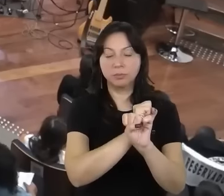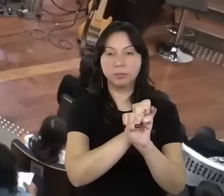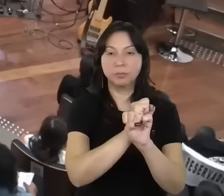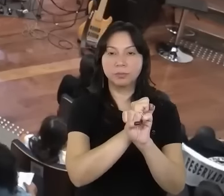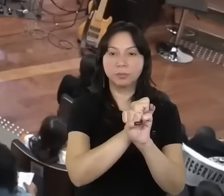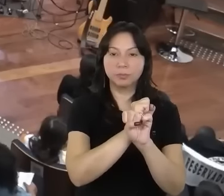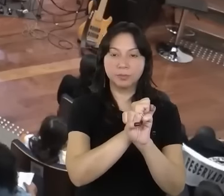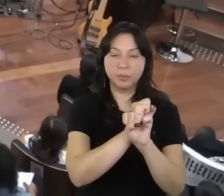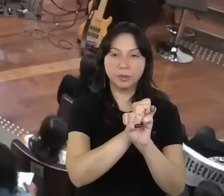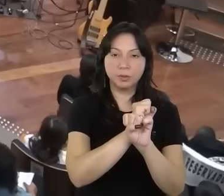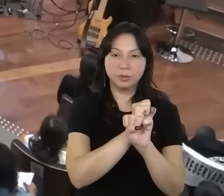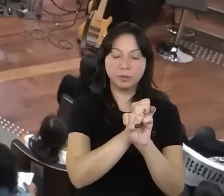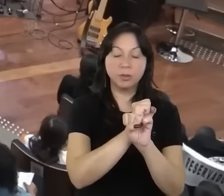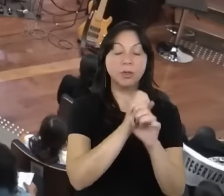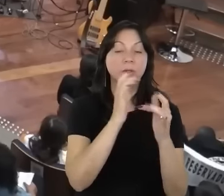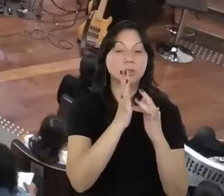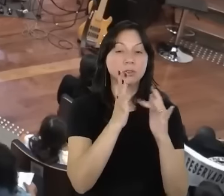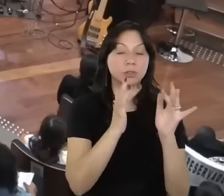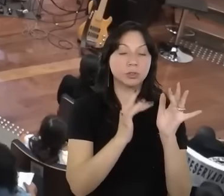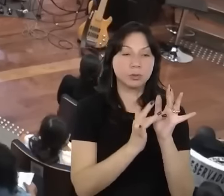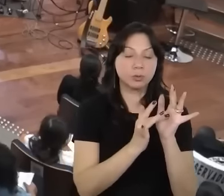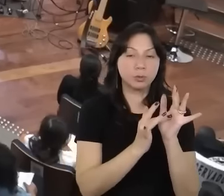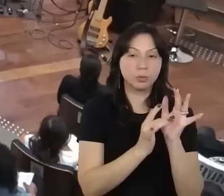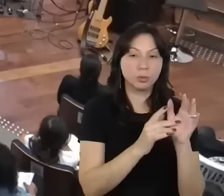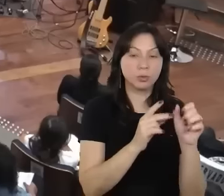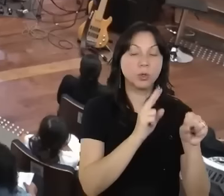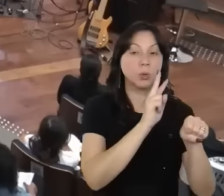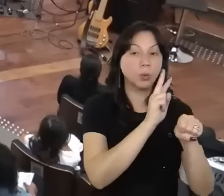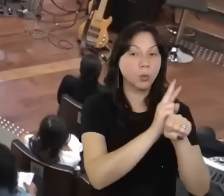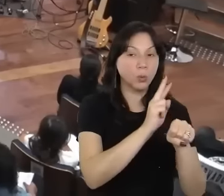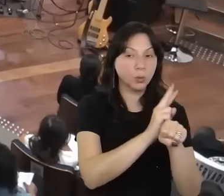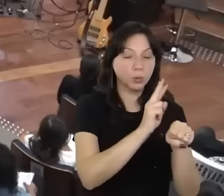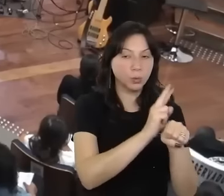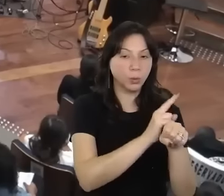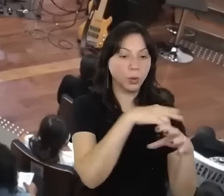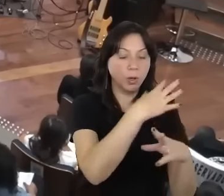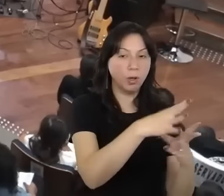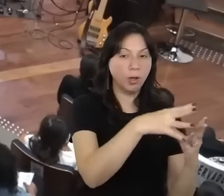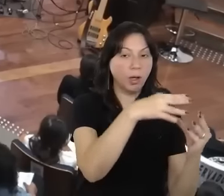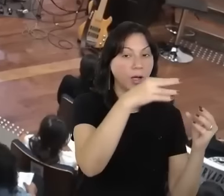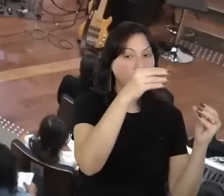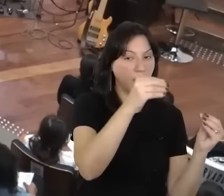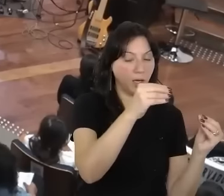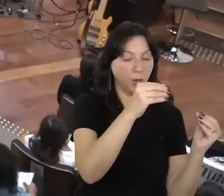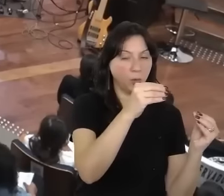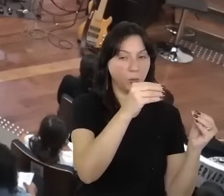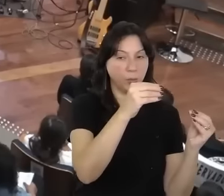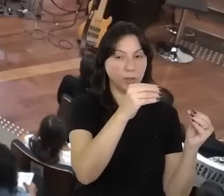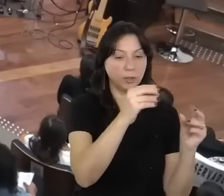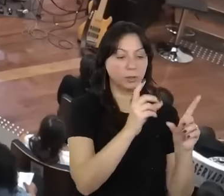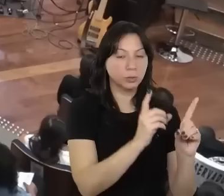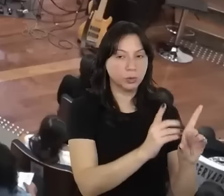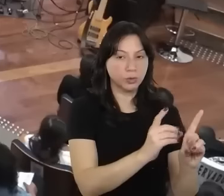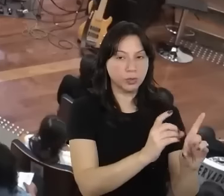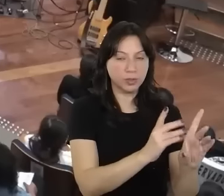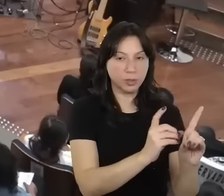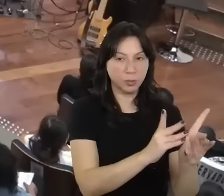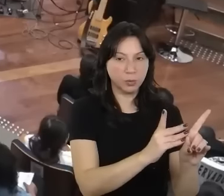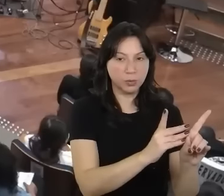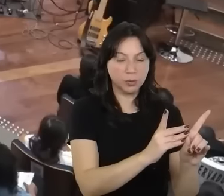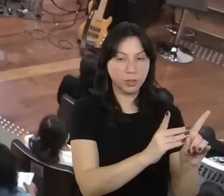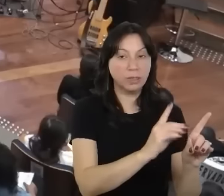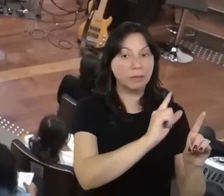Jesus terapeuti a alma turbulenta e tempestuosa de Pedro e dos seus colegas